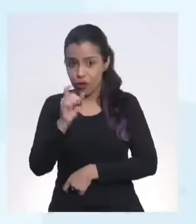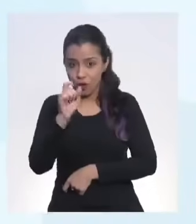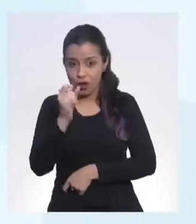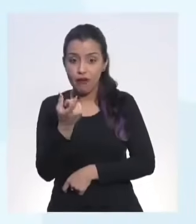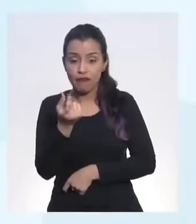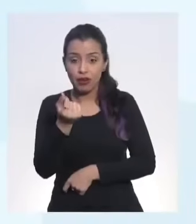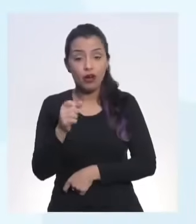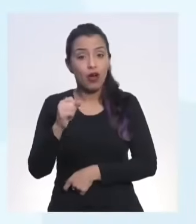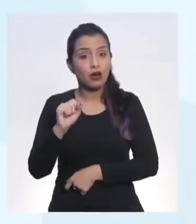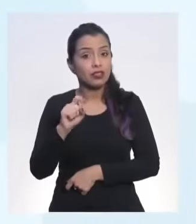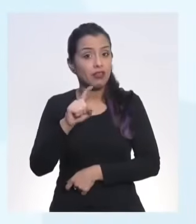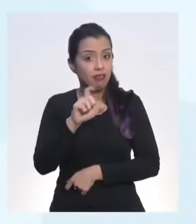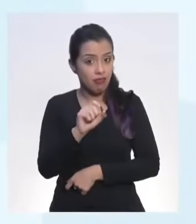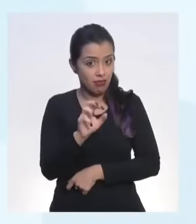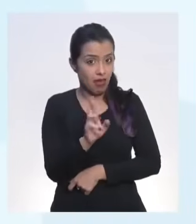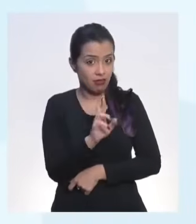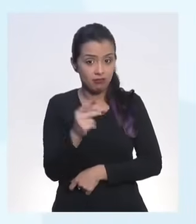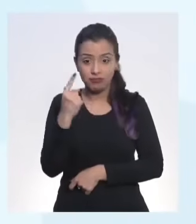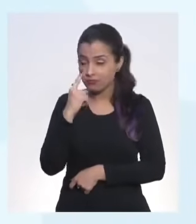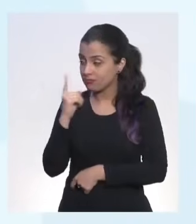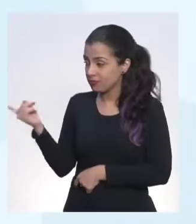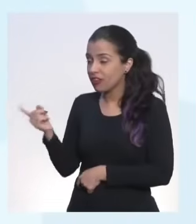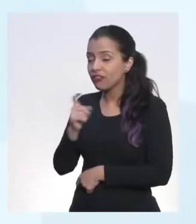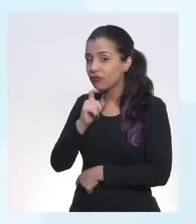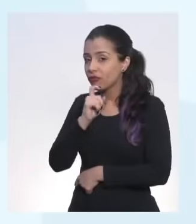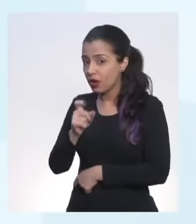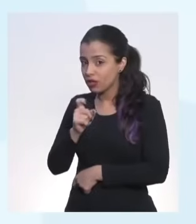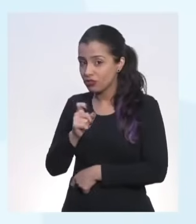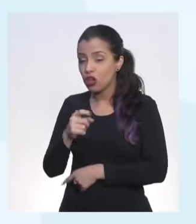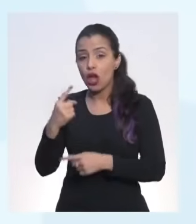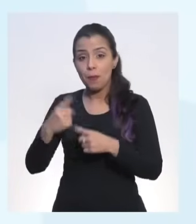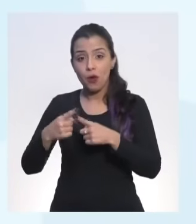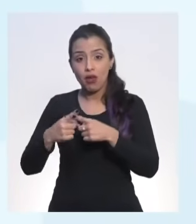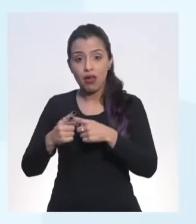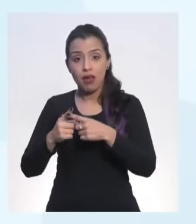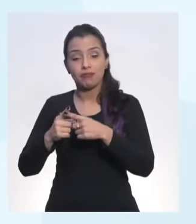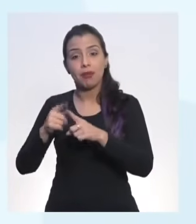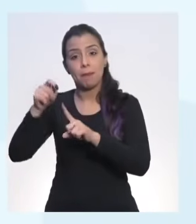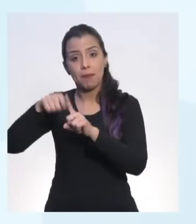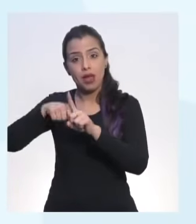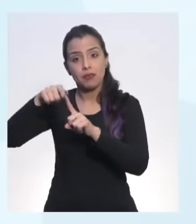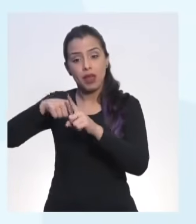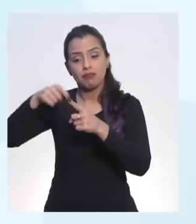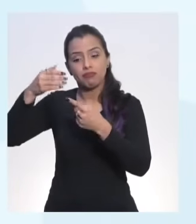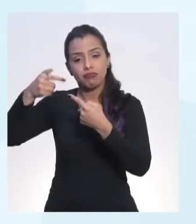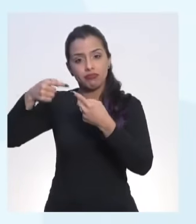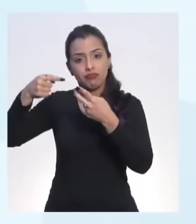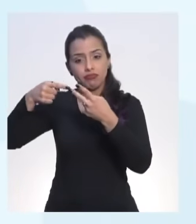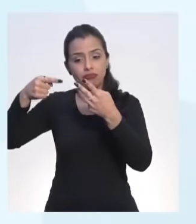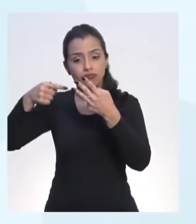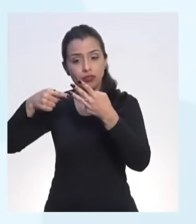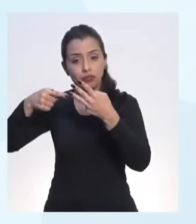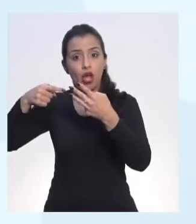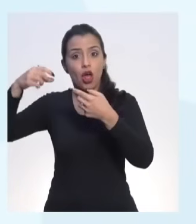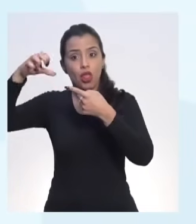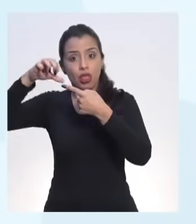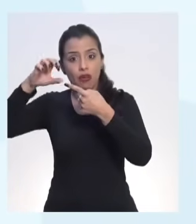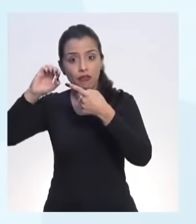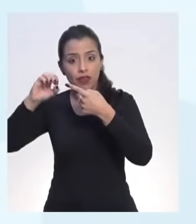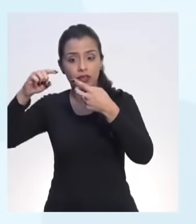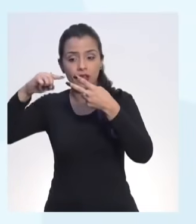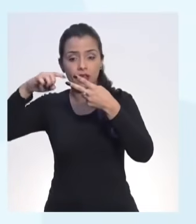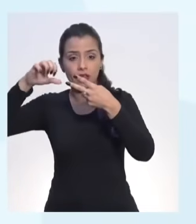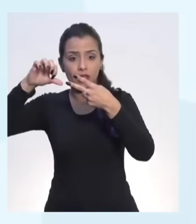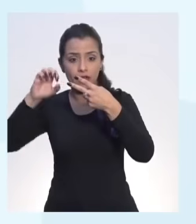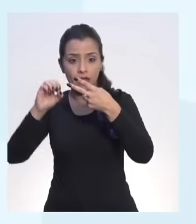seria, no caso, 810. Então, ele pagaria as 4 primeiras parcelas como 90, né? Então, 1, 2,